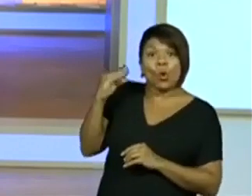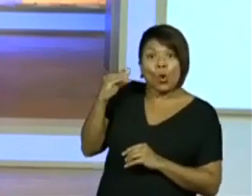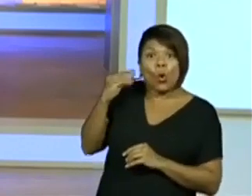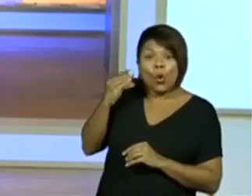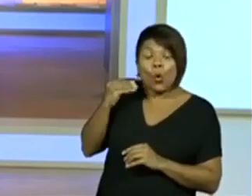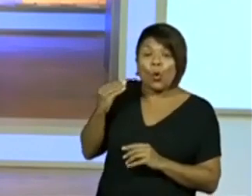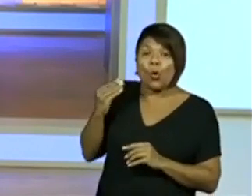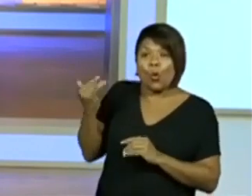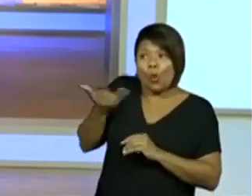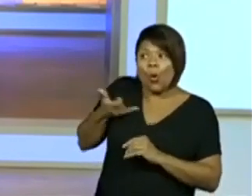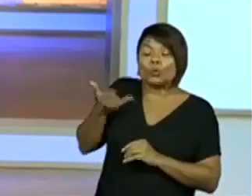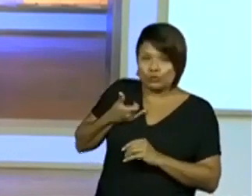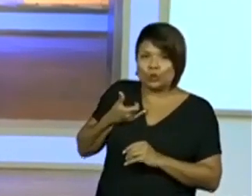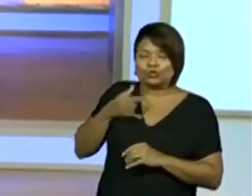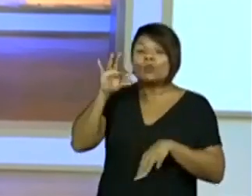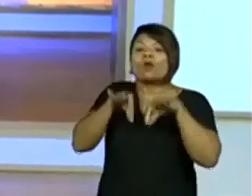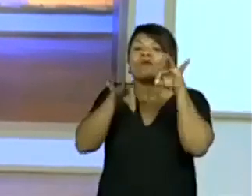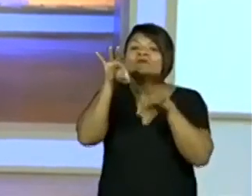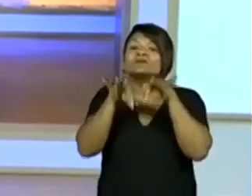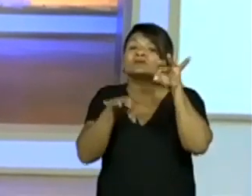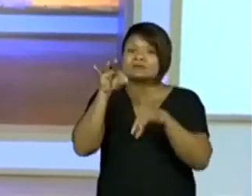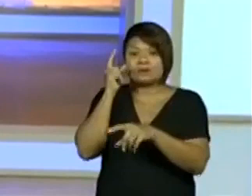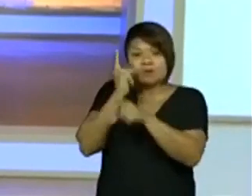num encontro, numa oficina,